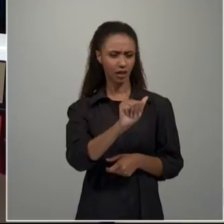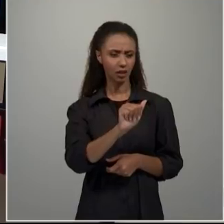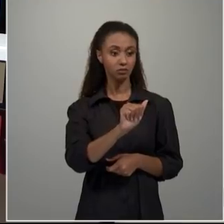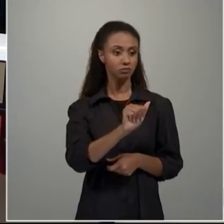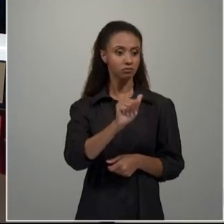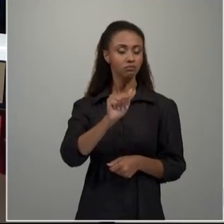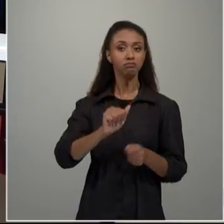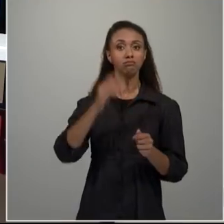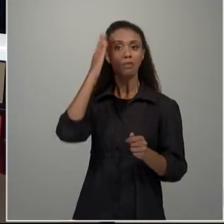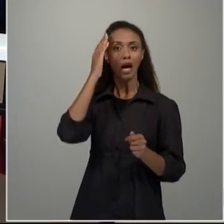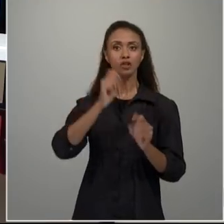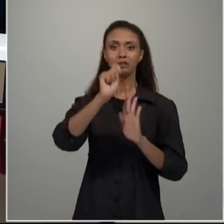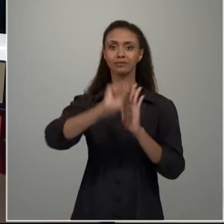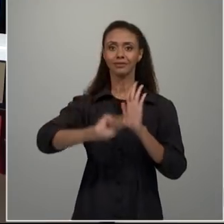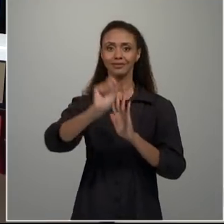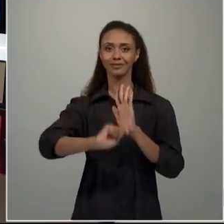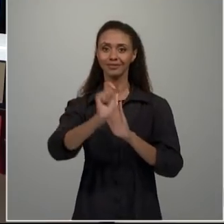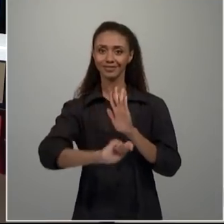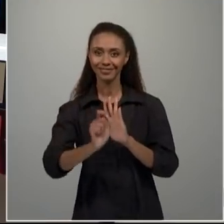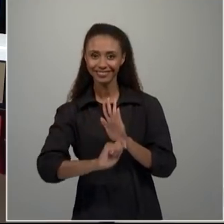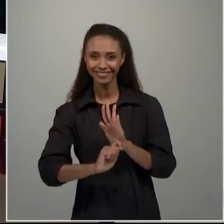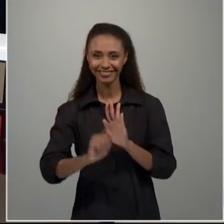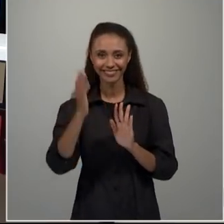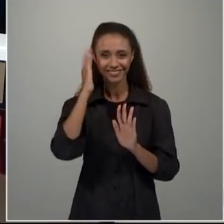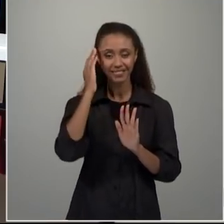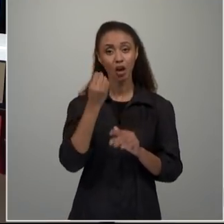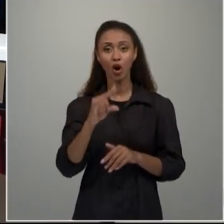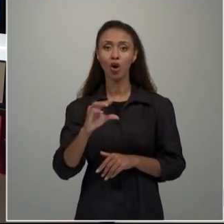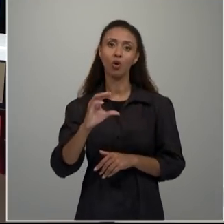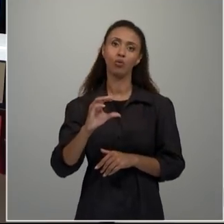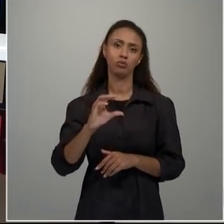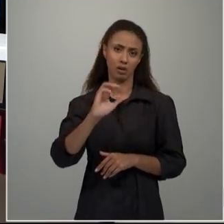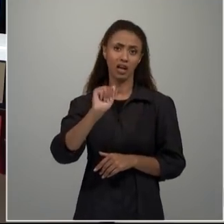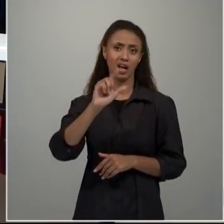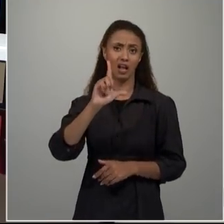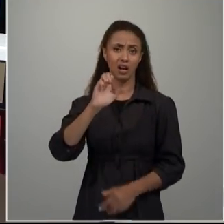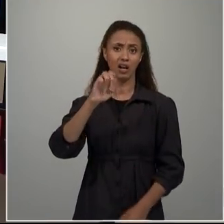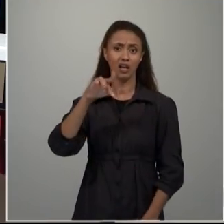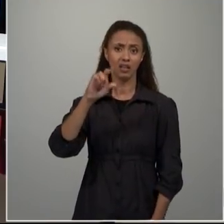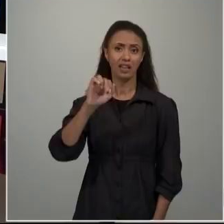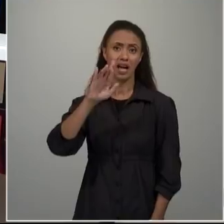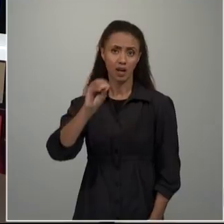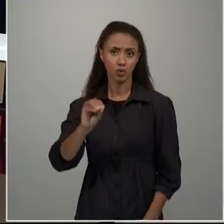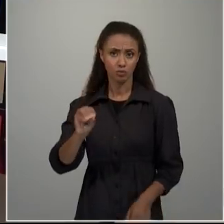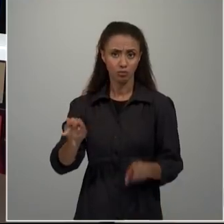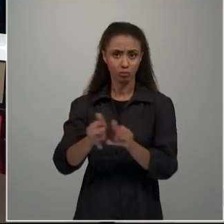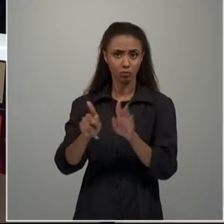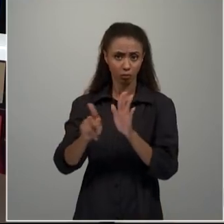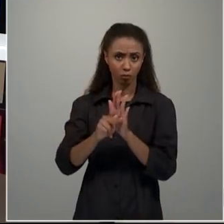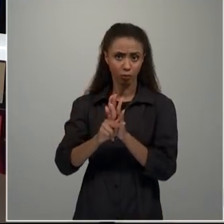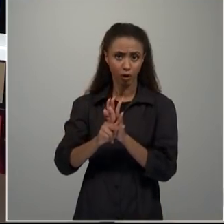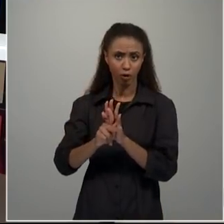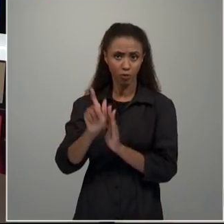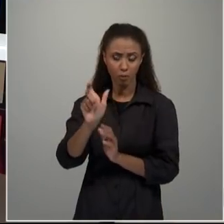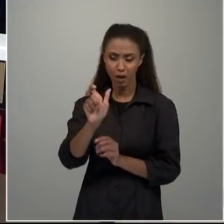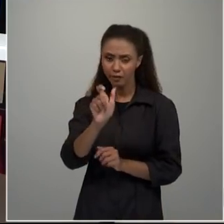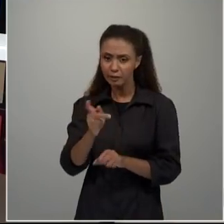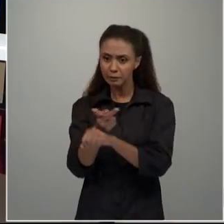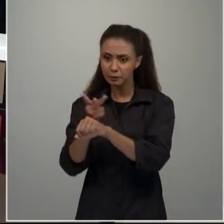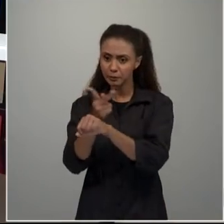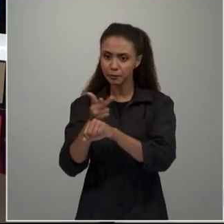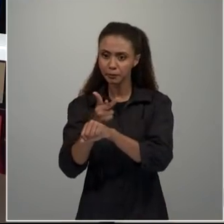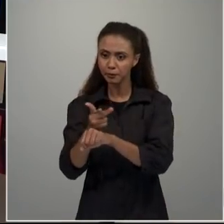calendário ou vai procurar keller alguma coisa que disse não ter nem perder tempo vai pra lá direto e aí você busca essa